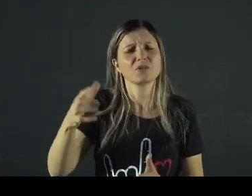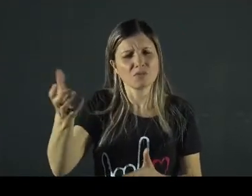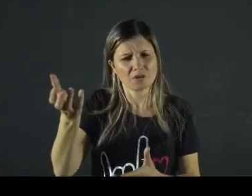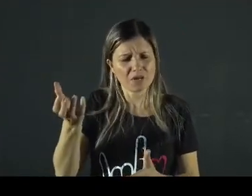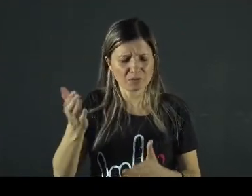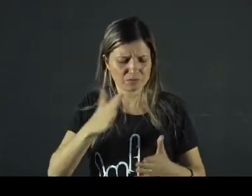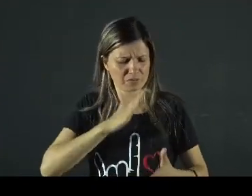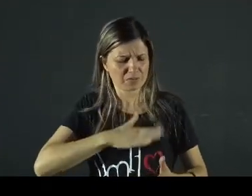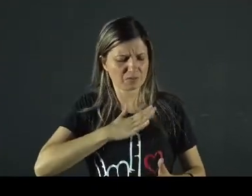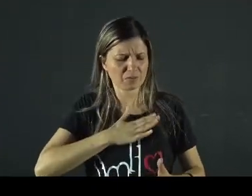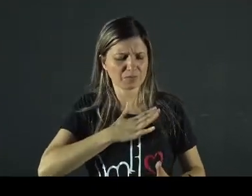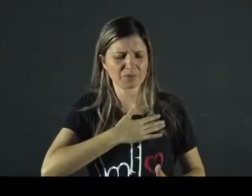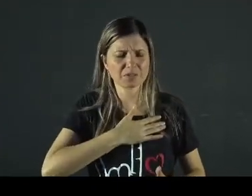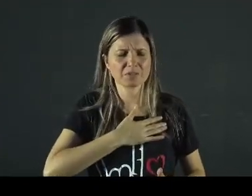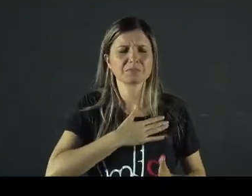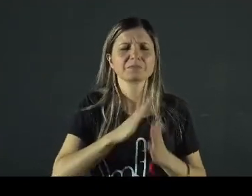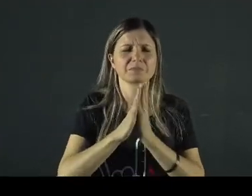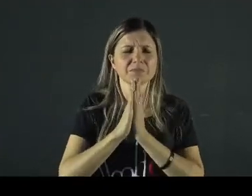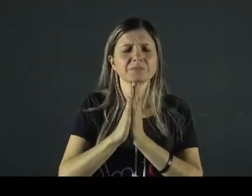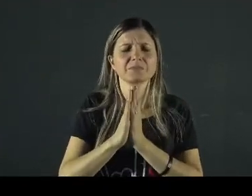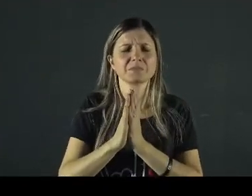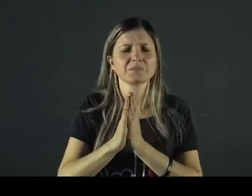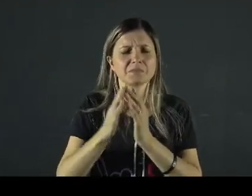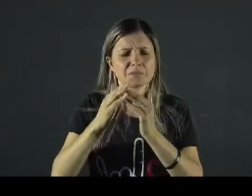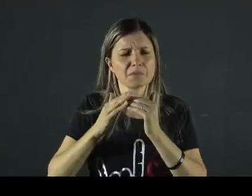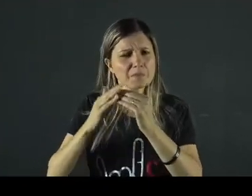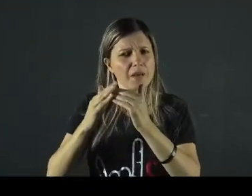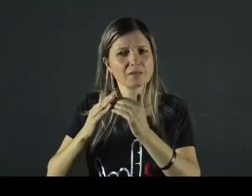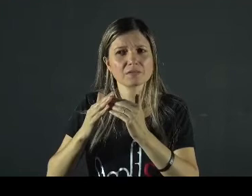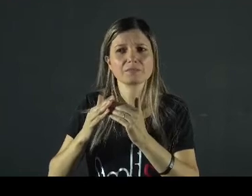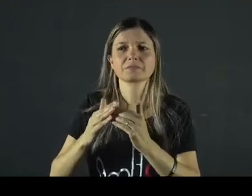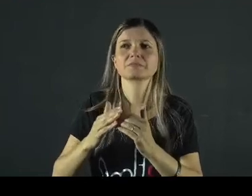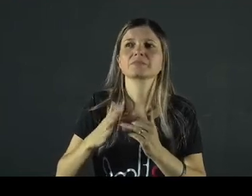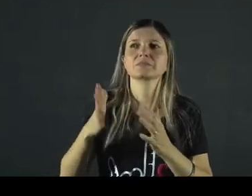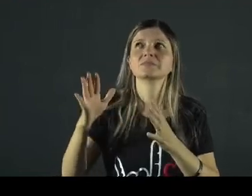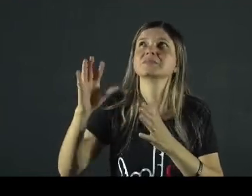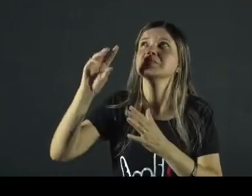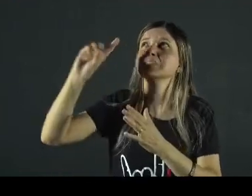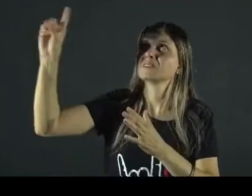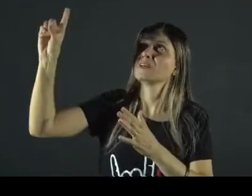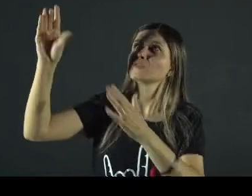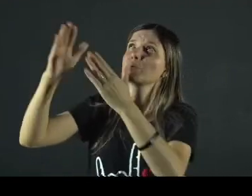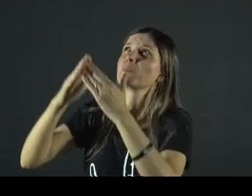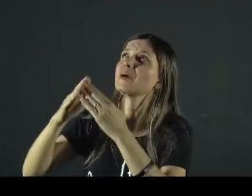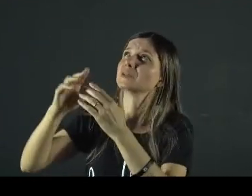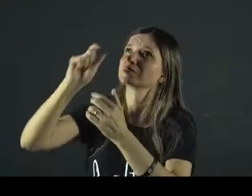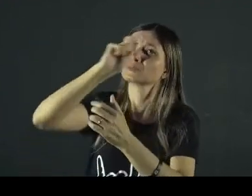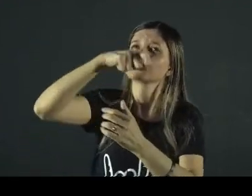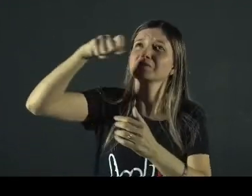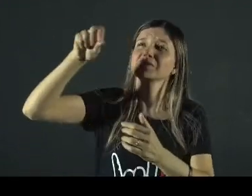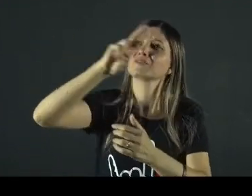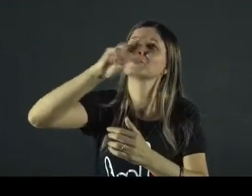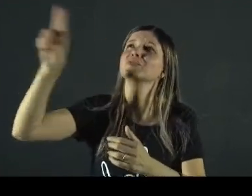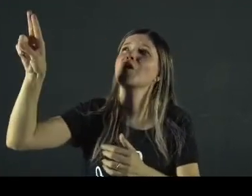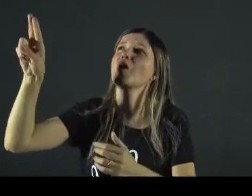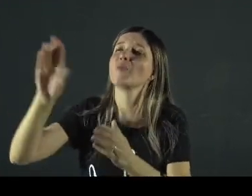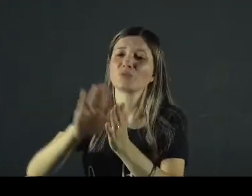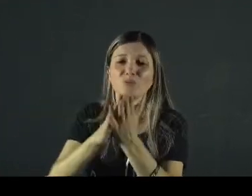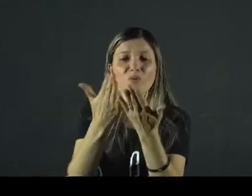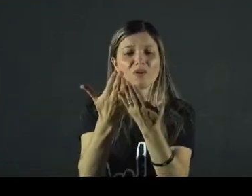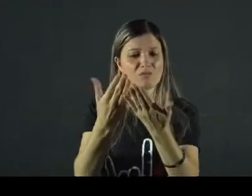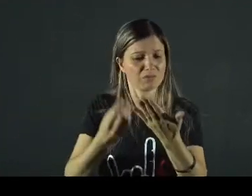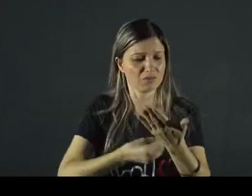você. Senhor, peço que o Senhor escreva esses nomes no livro da vida. Esses que